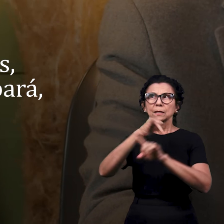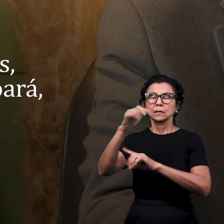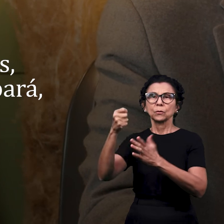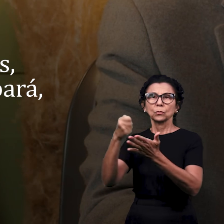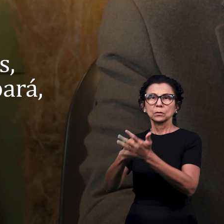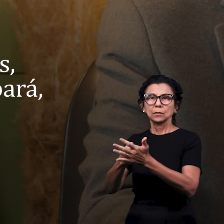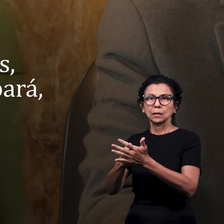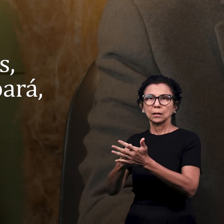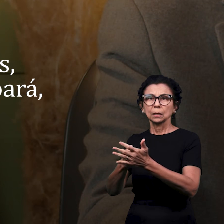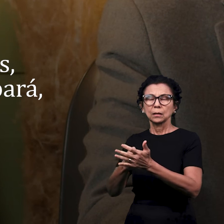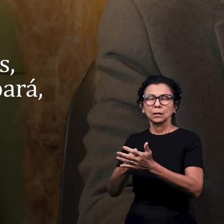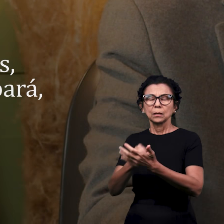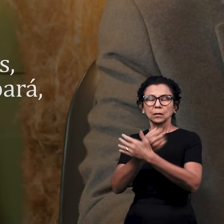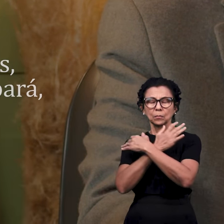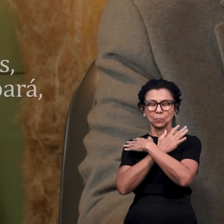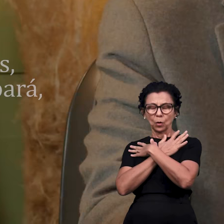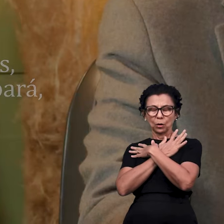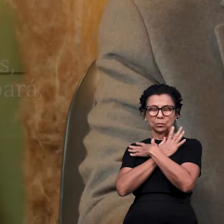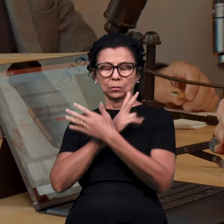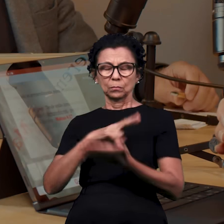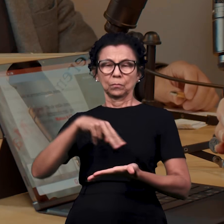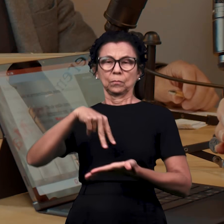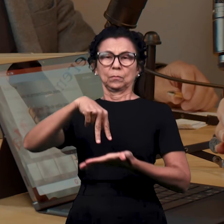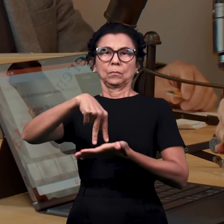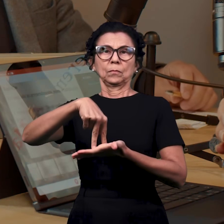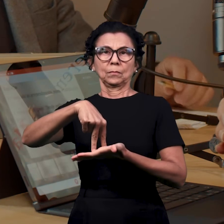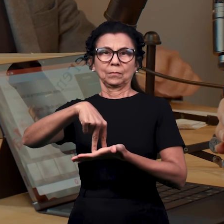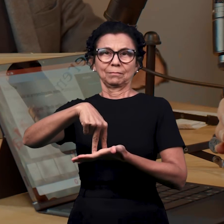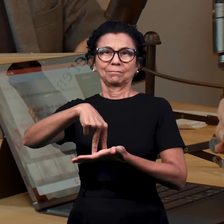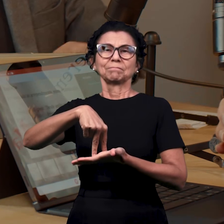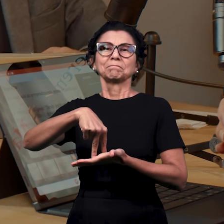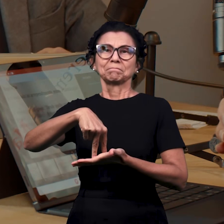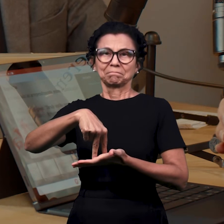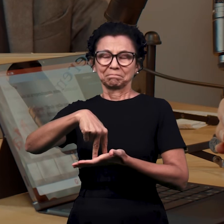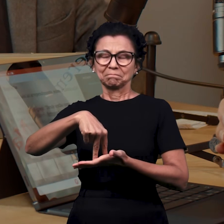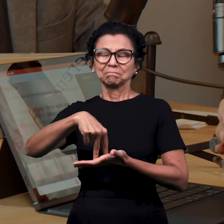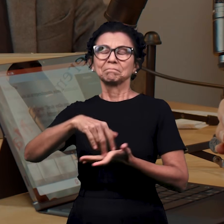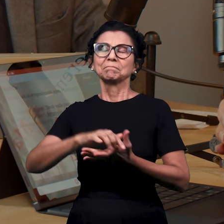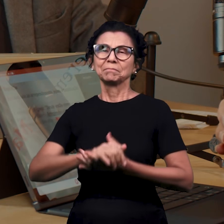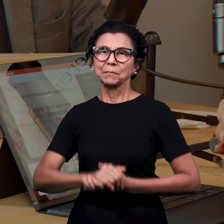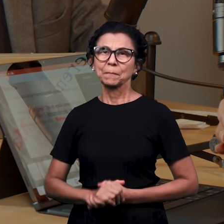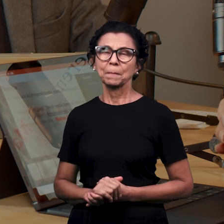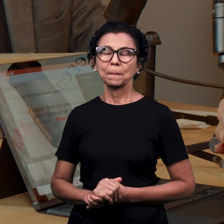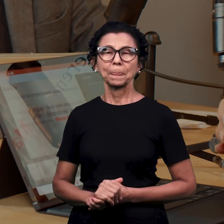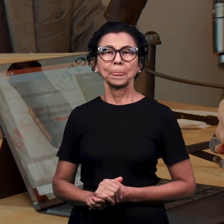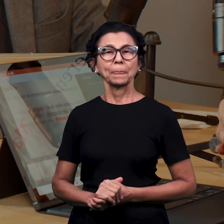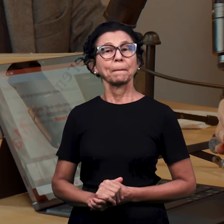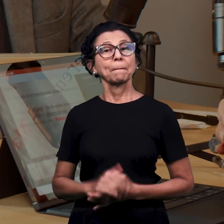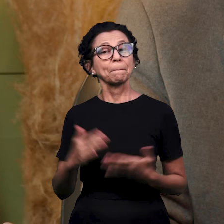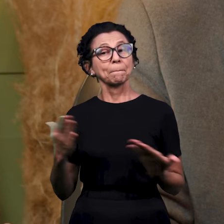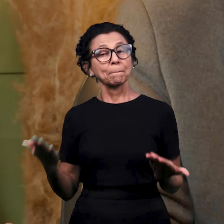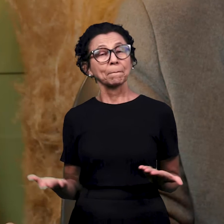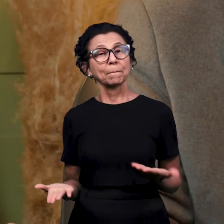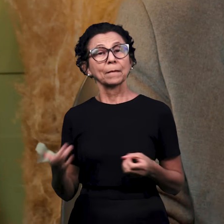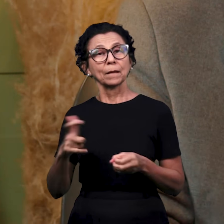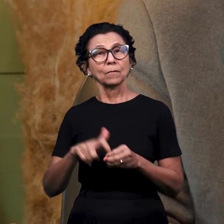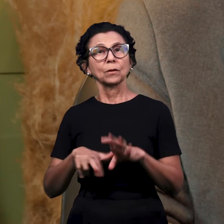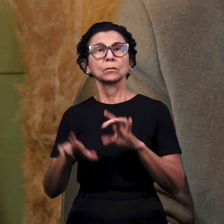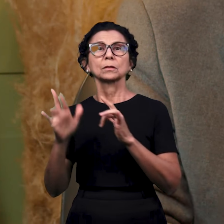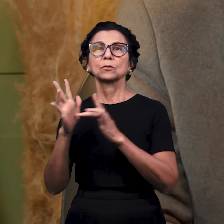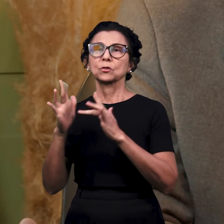ressuscitarão incorruptíveis e nós seremos transformados. O momento da volta de Jesus é o momento do toque